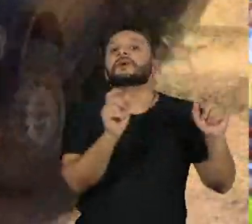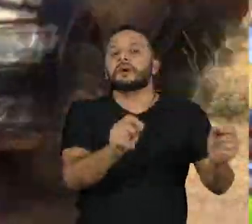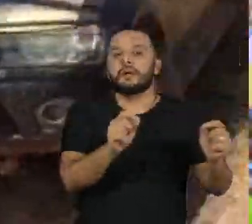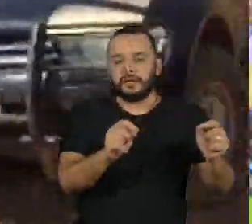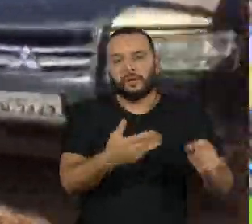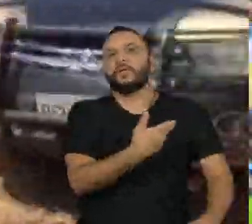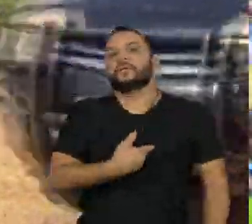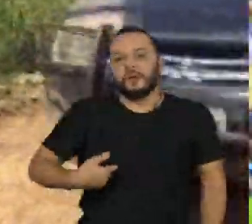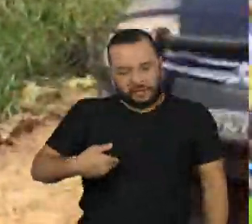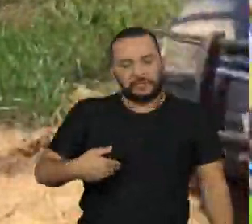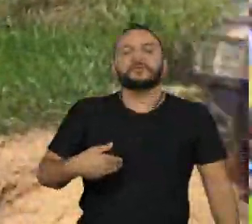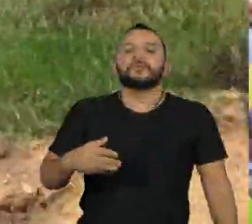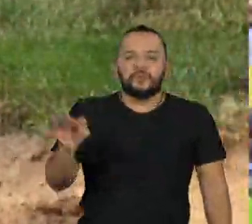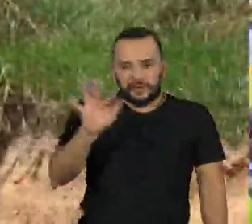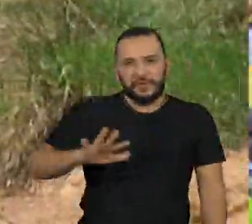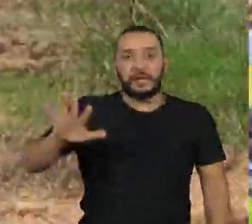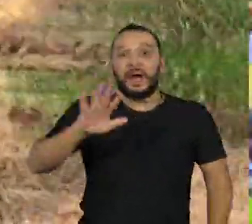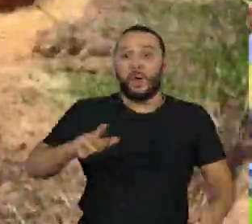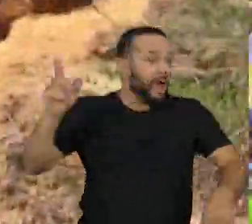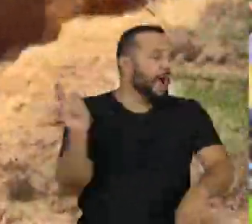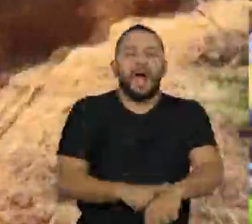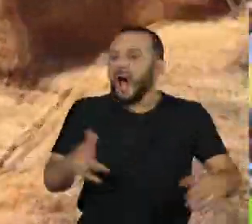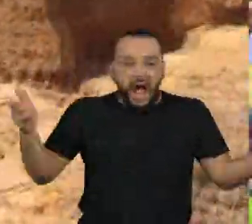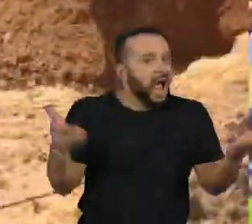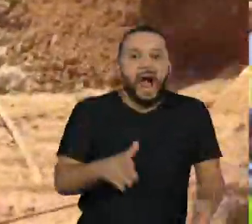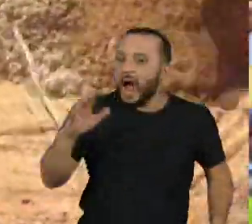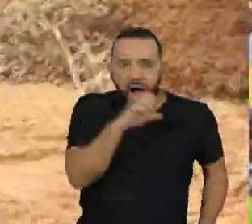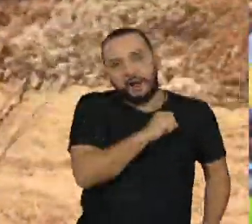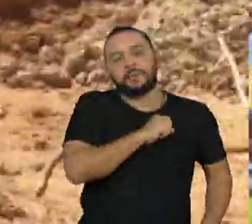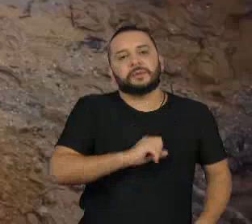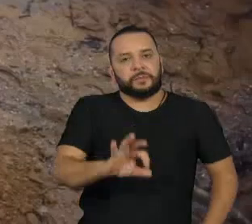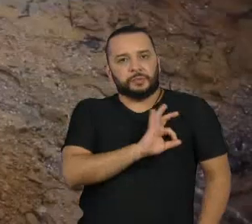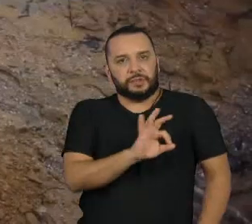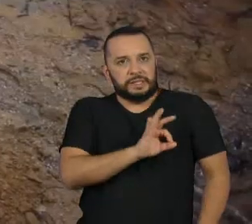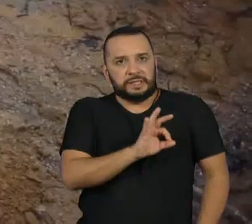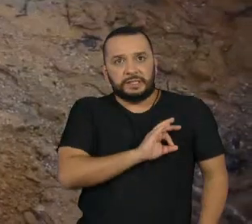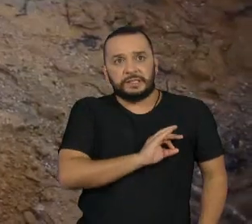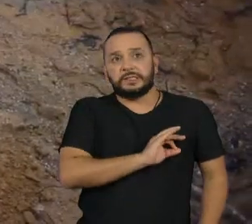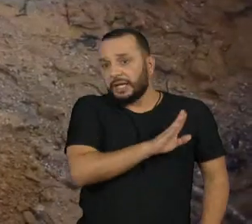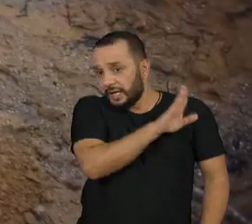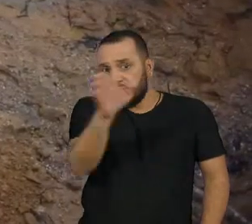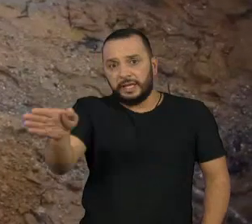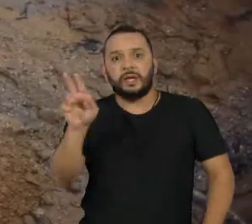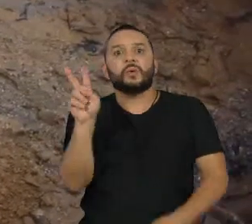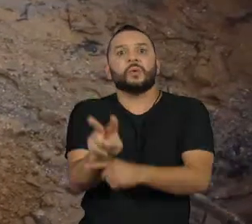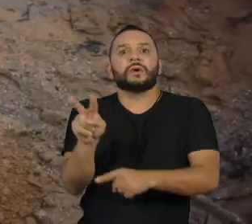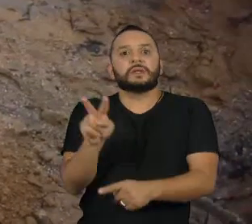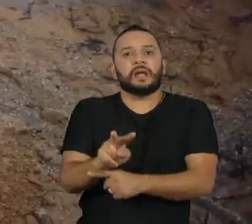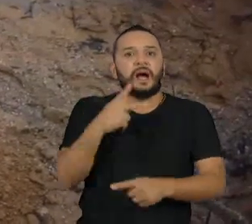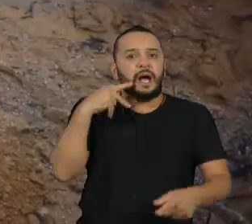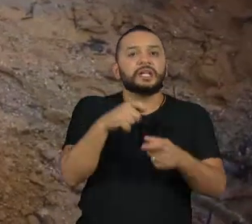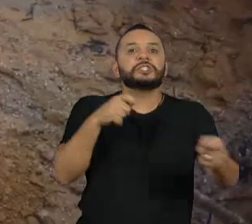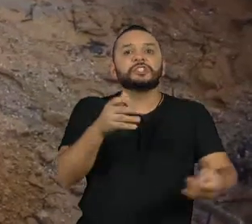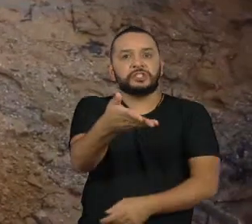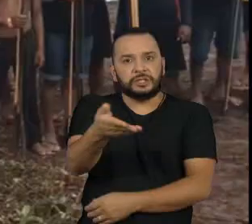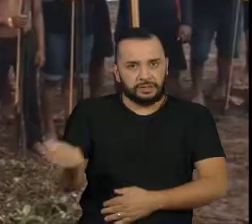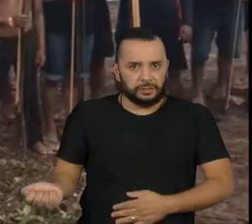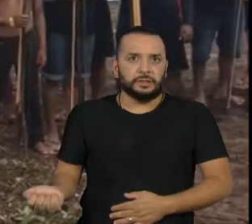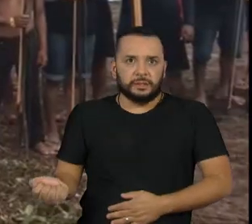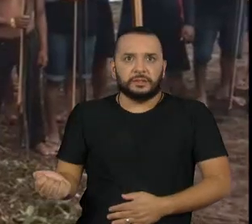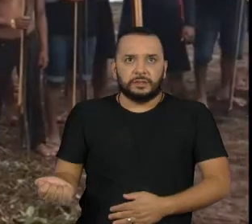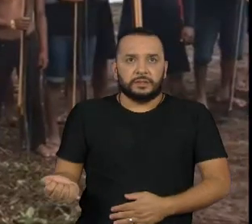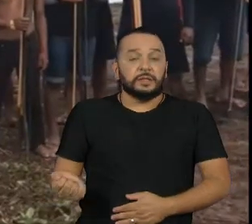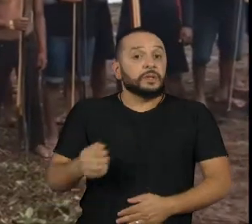União destaque imediatamente tropa policial para garantir a segurança da comunidade Palimiú.